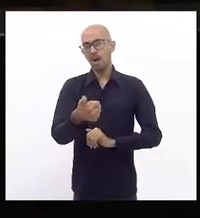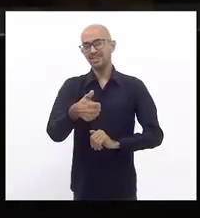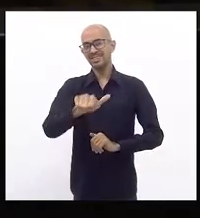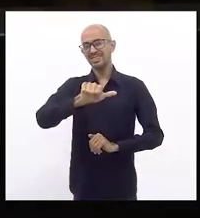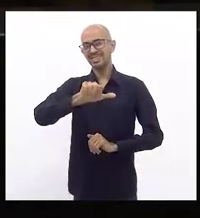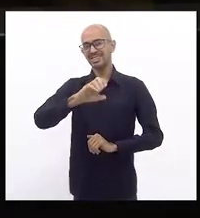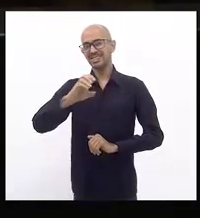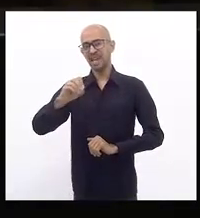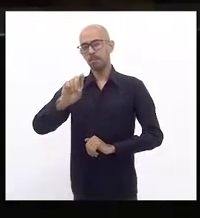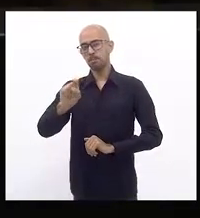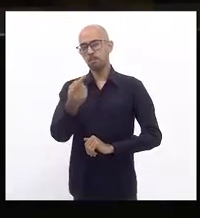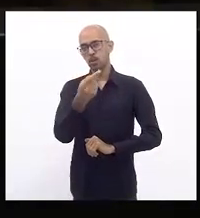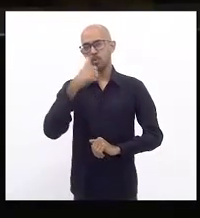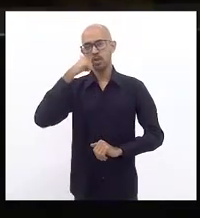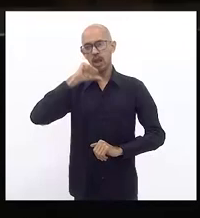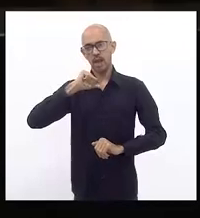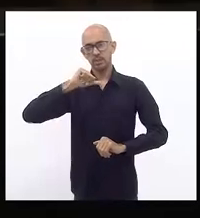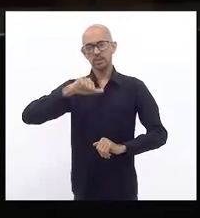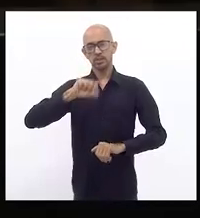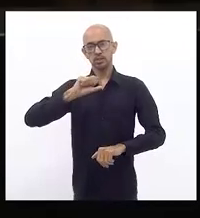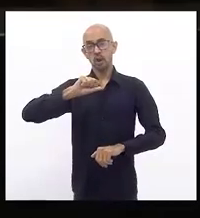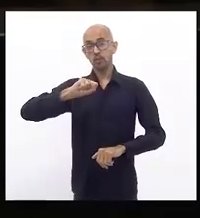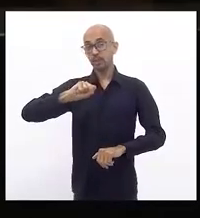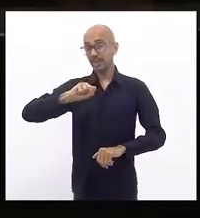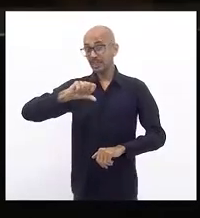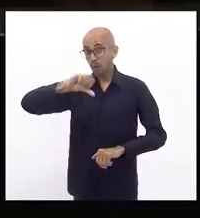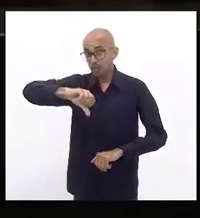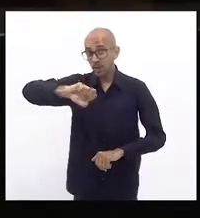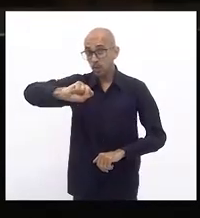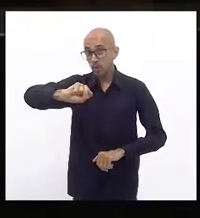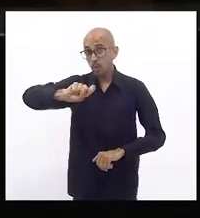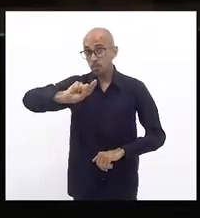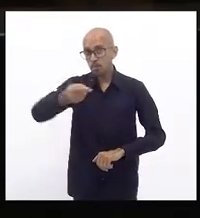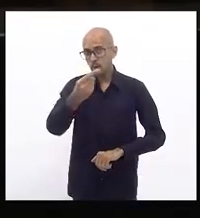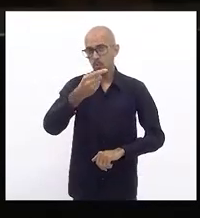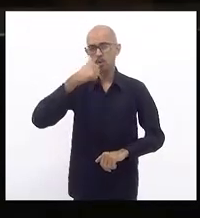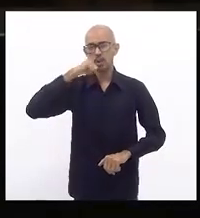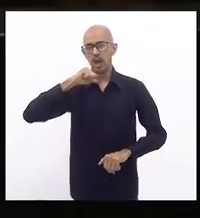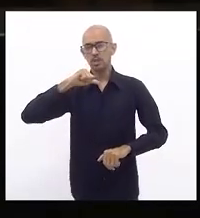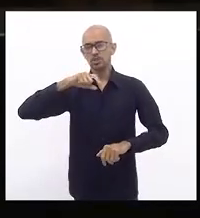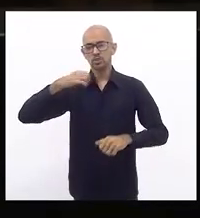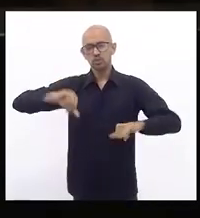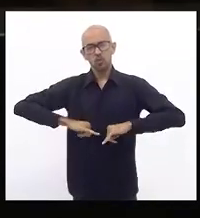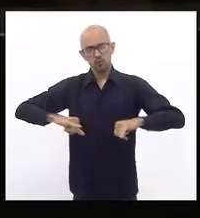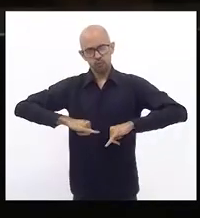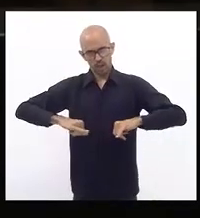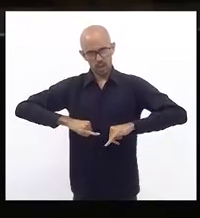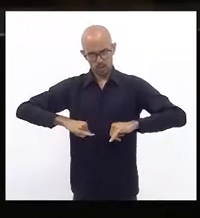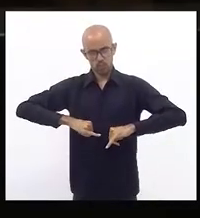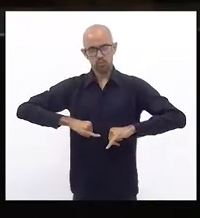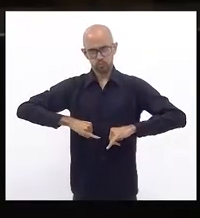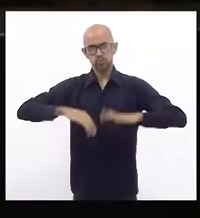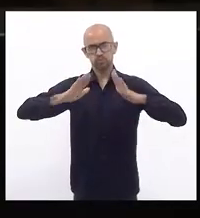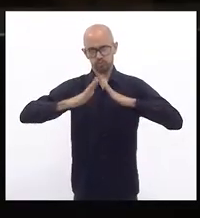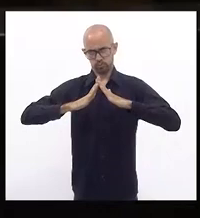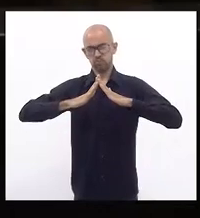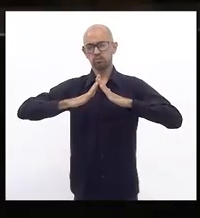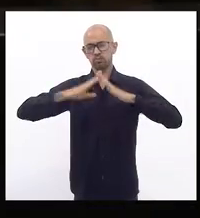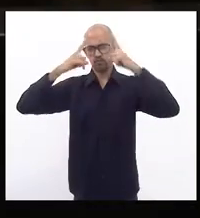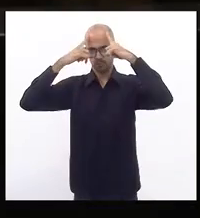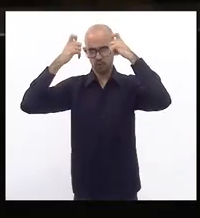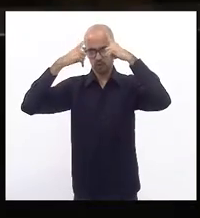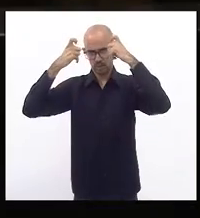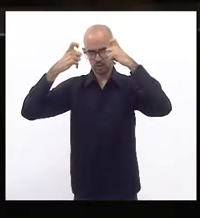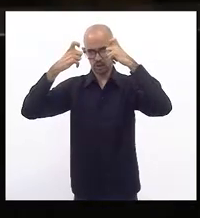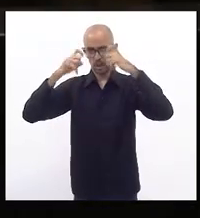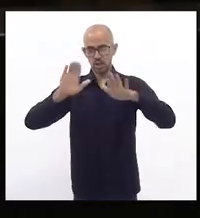98 mil mulheres no estado do Rio de Janeiro, sofreram violência doméstica e familiar. Então, essa casa aprovar um